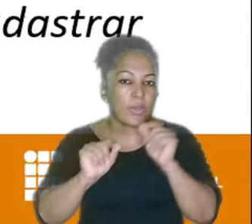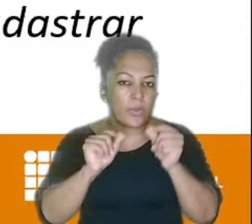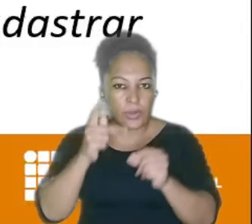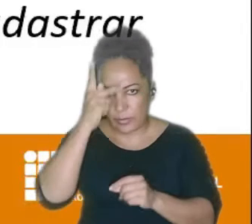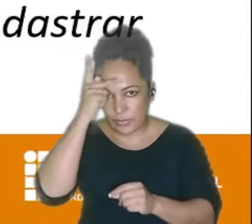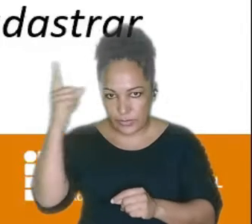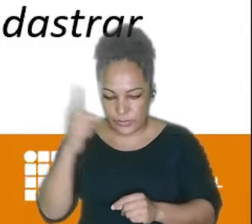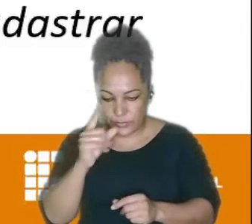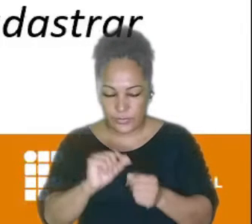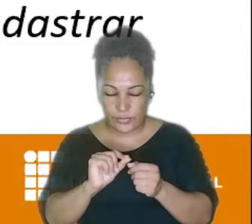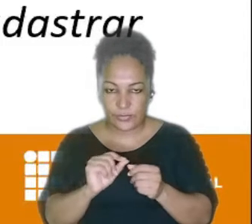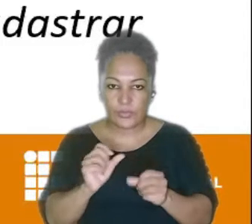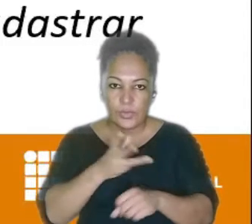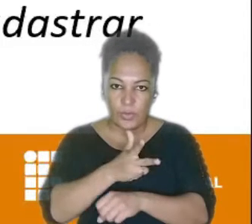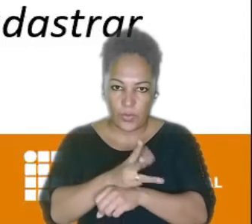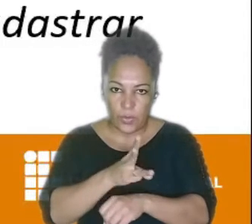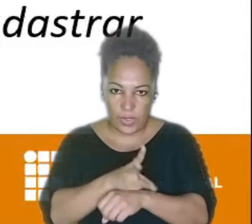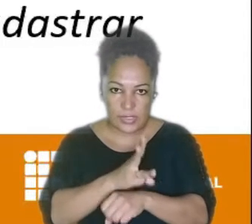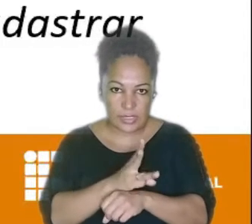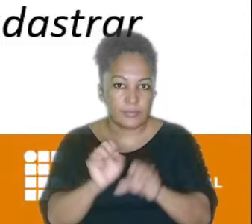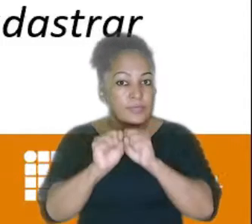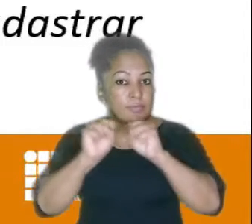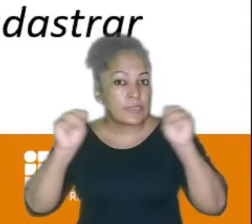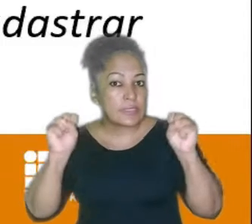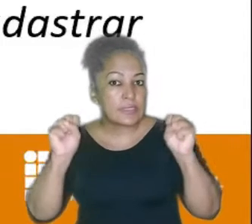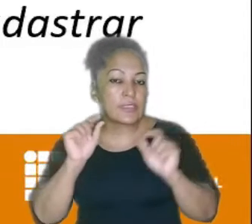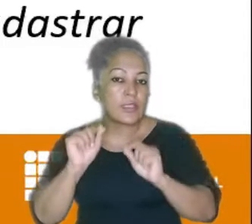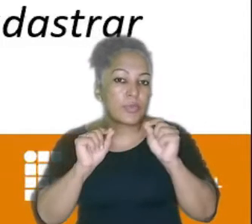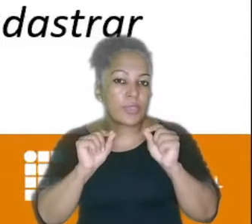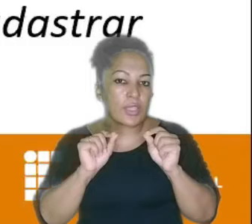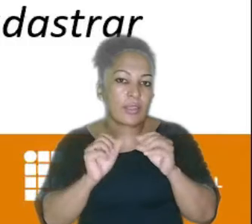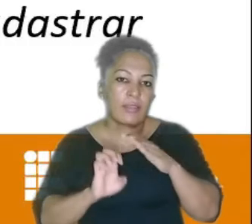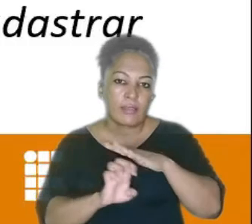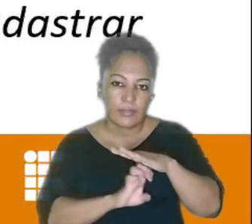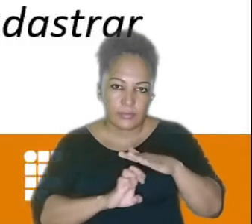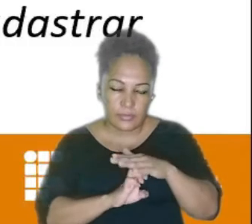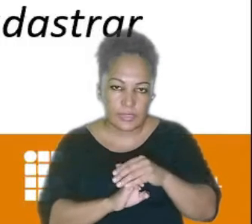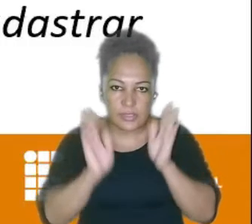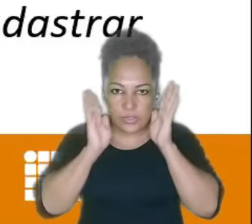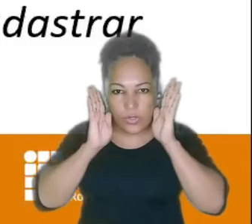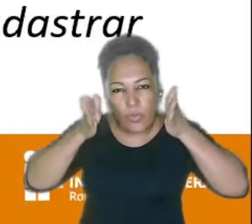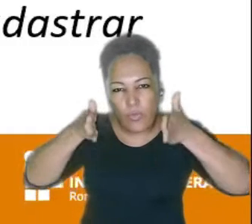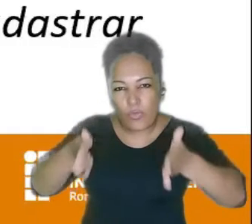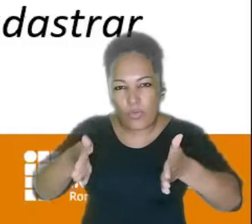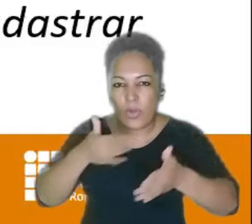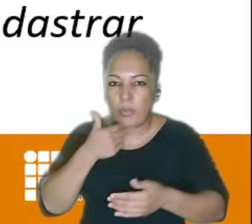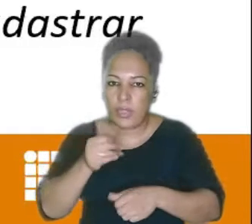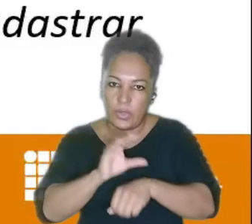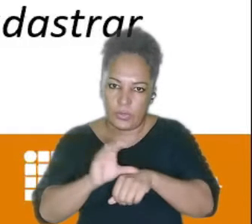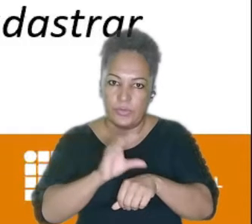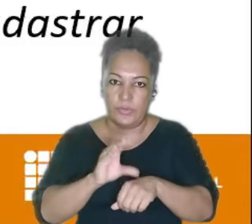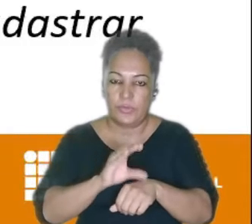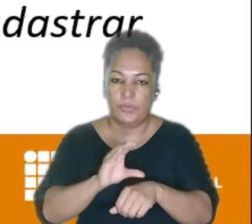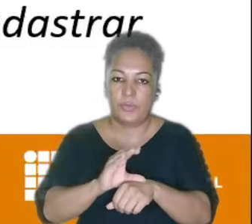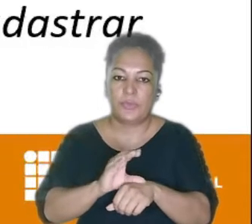para o usuário, ok? Nos sistemas comerciais, que é o tipo de sistema que nós estamos dando um enfoque maior no